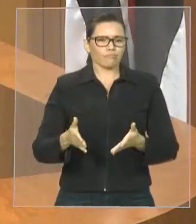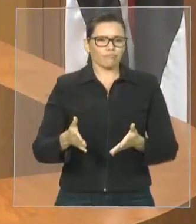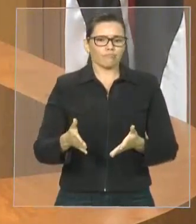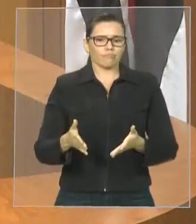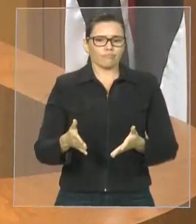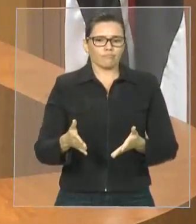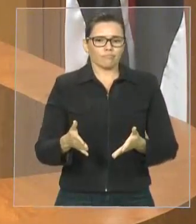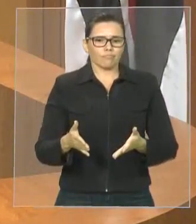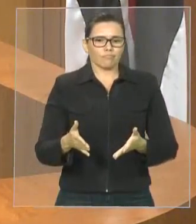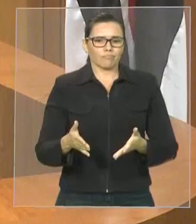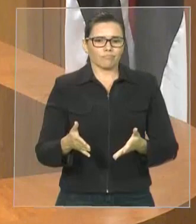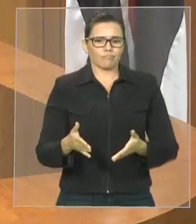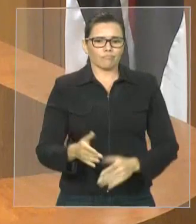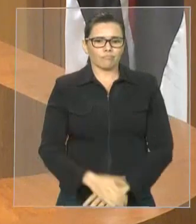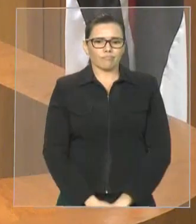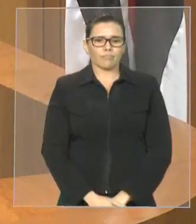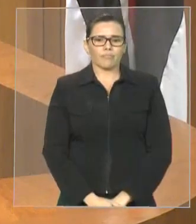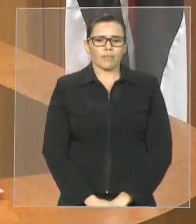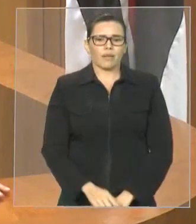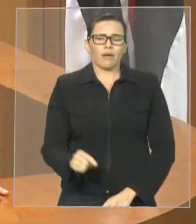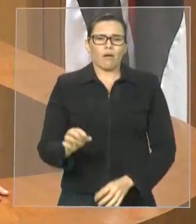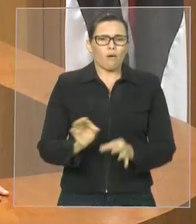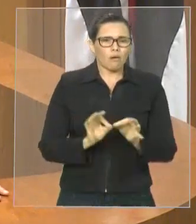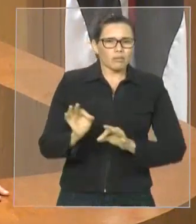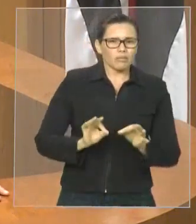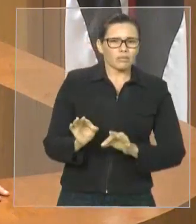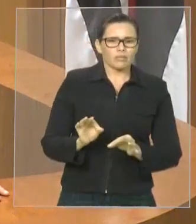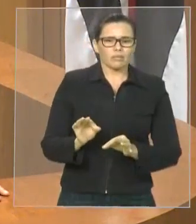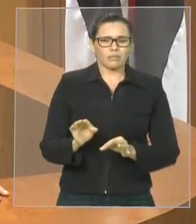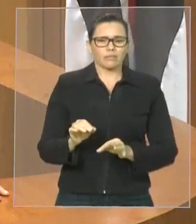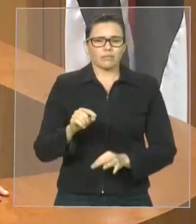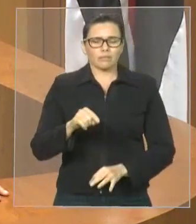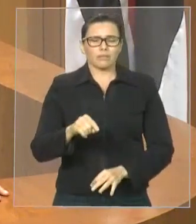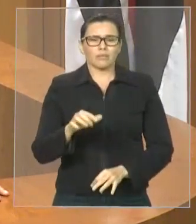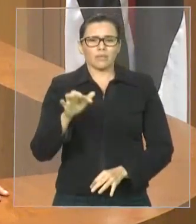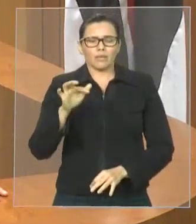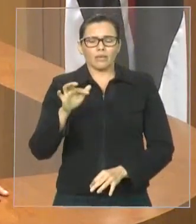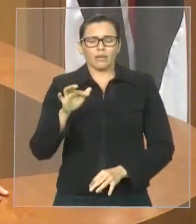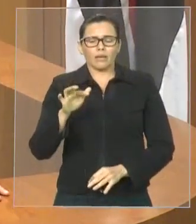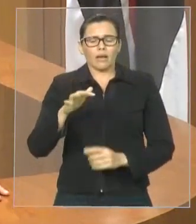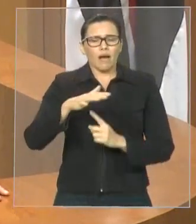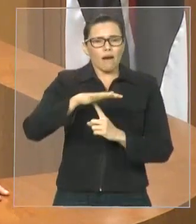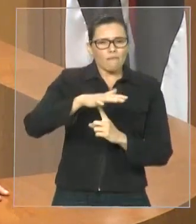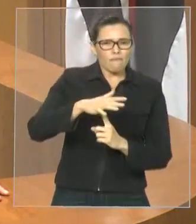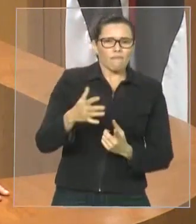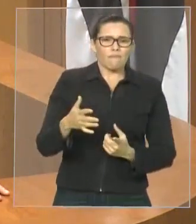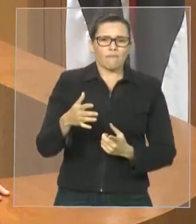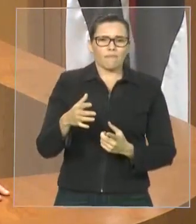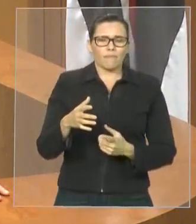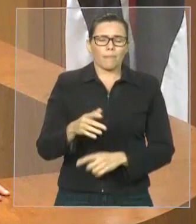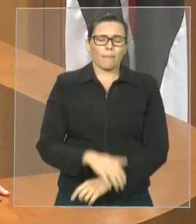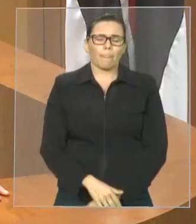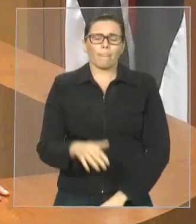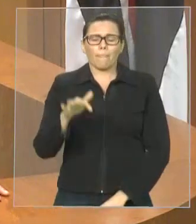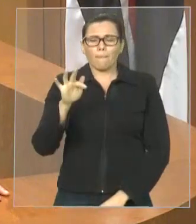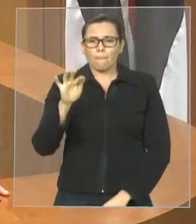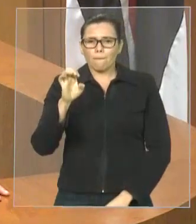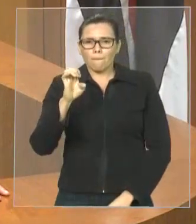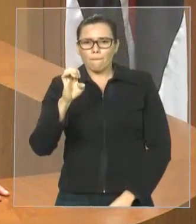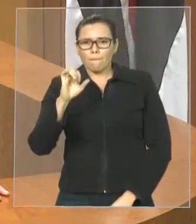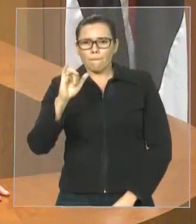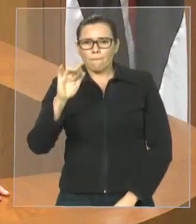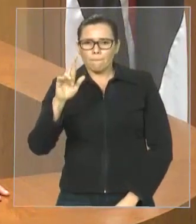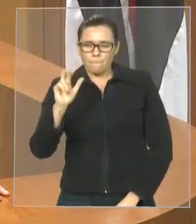estou dando esse exemplo para vocês? Porque o problema de São Luís, senhores e senhoras, não é a falta de recursos, é a falta de